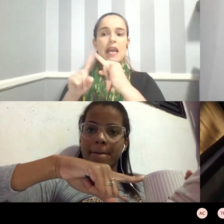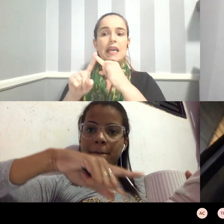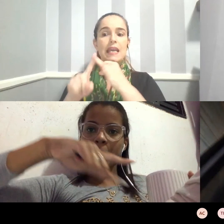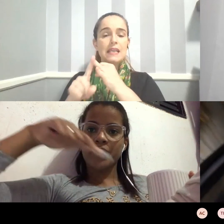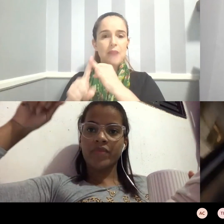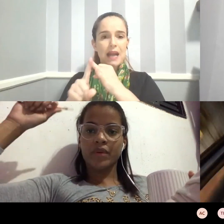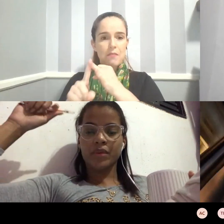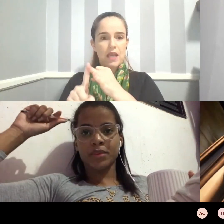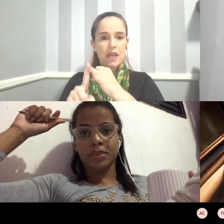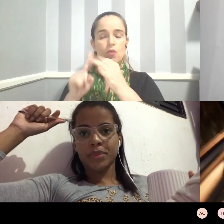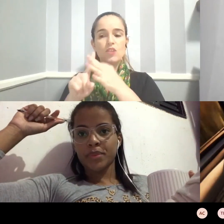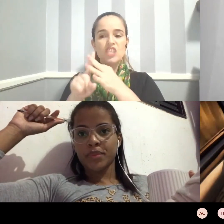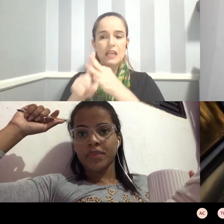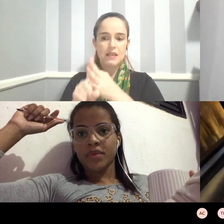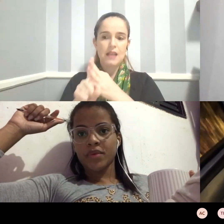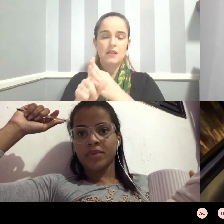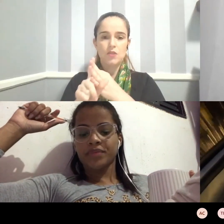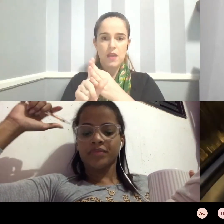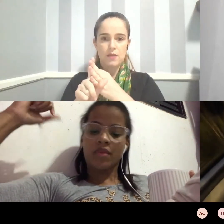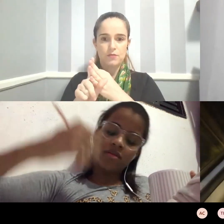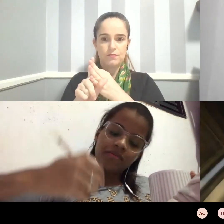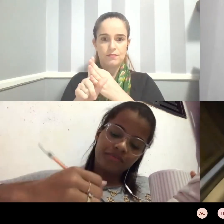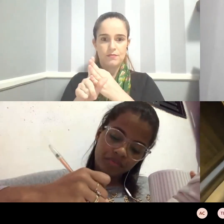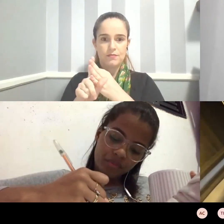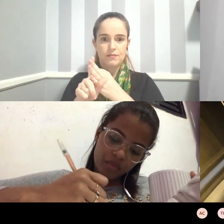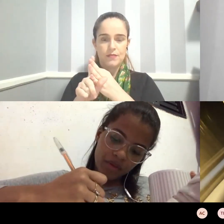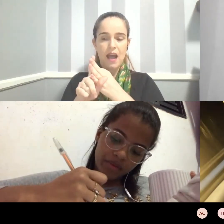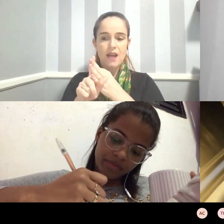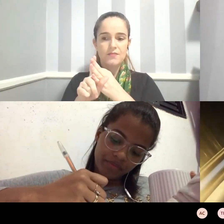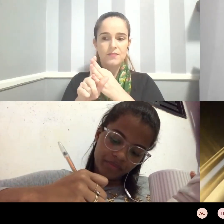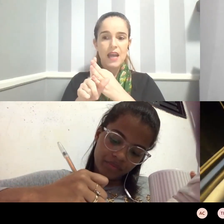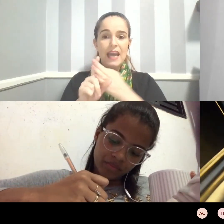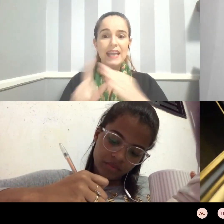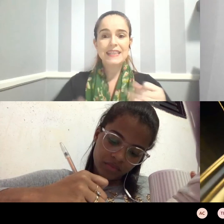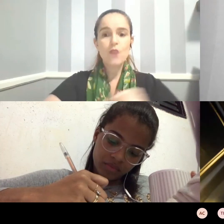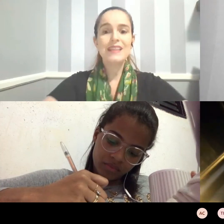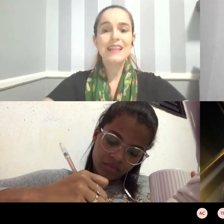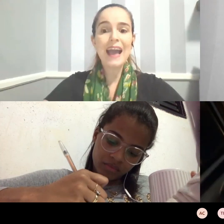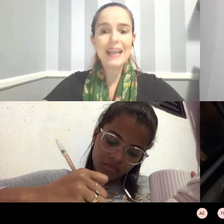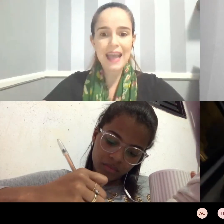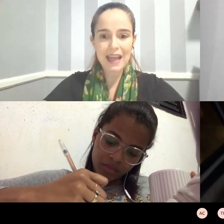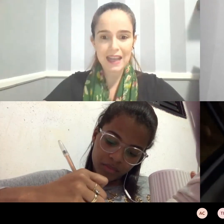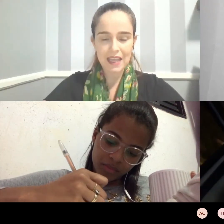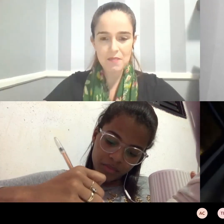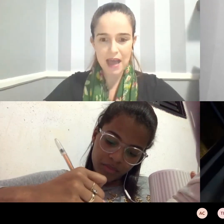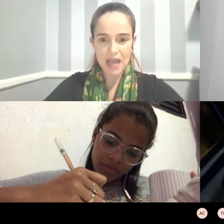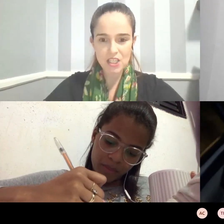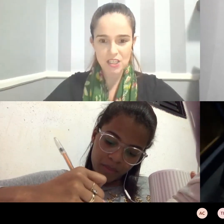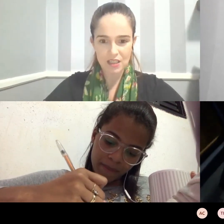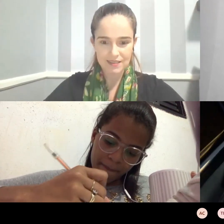amputação, esmagamento ou dilaceração de membro, tá? Então,